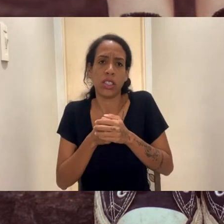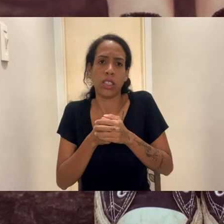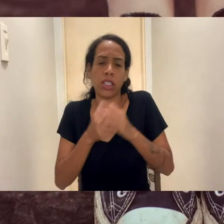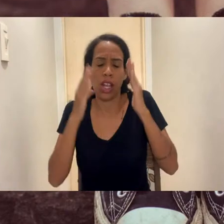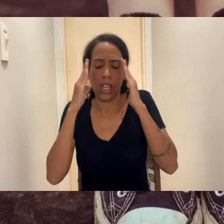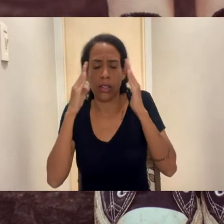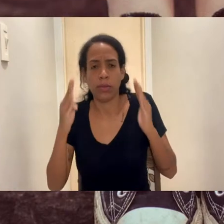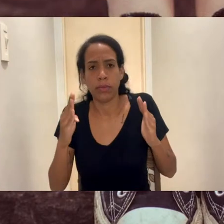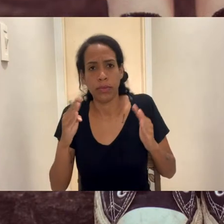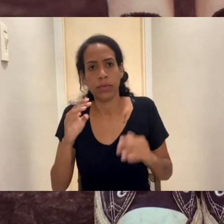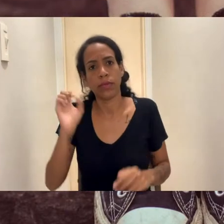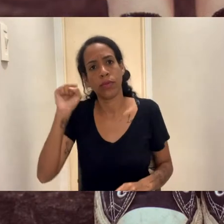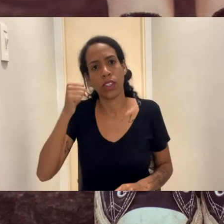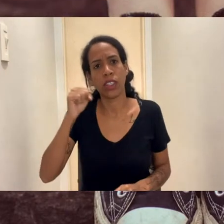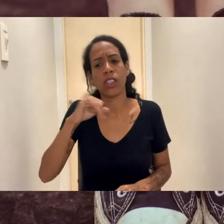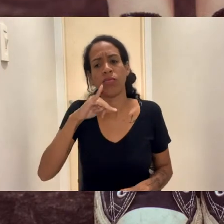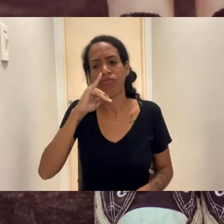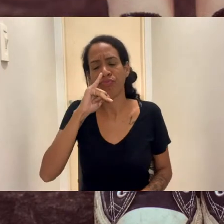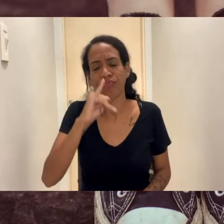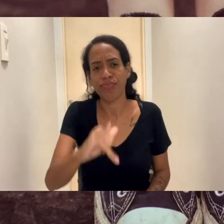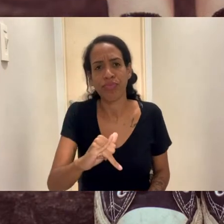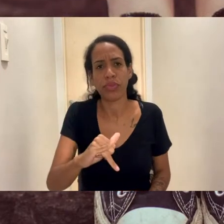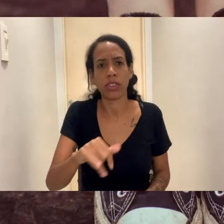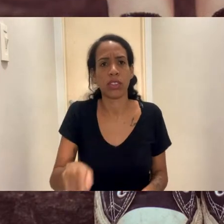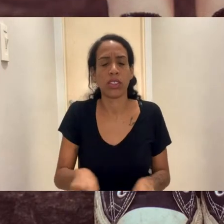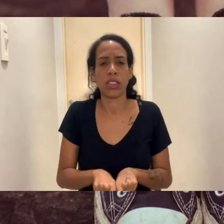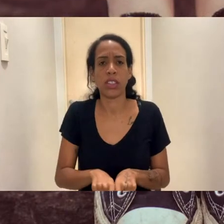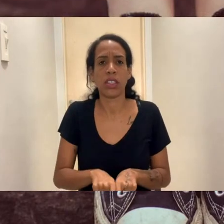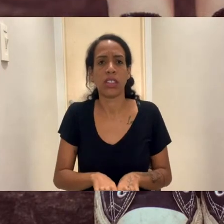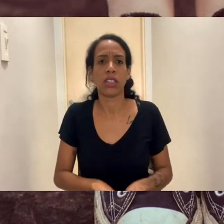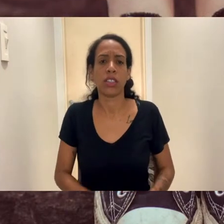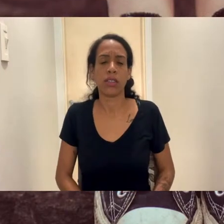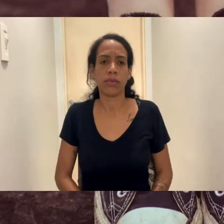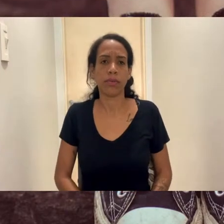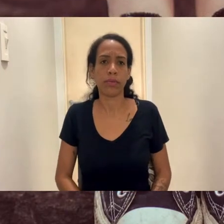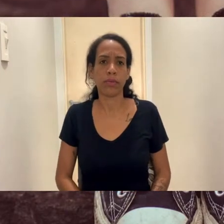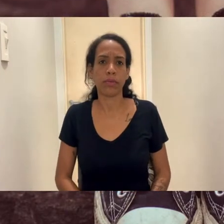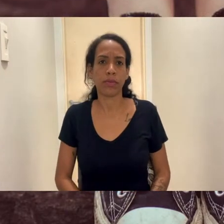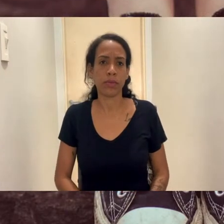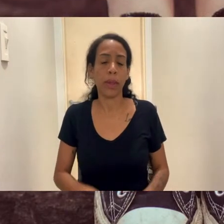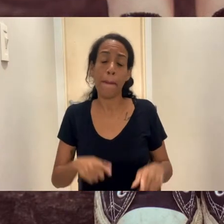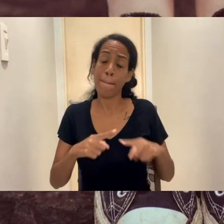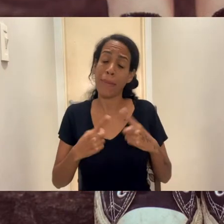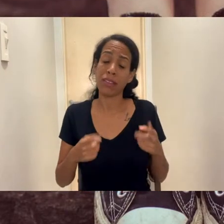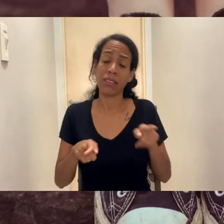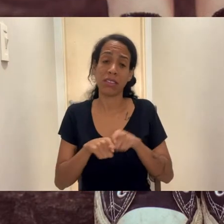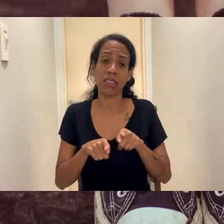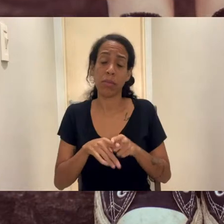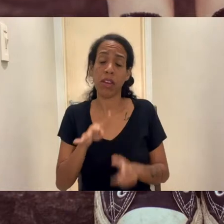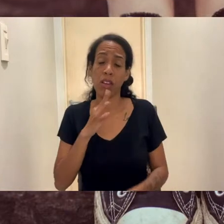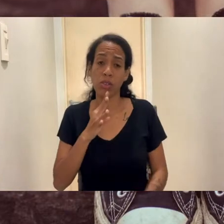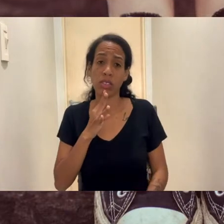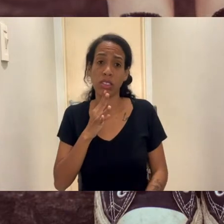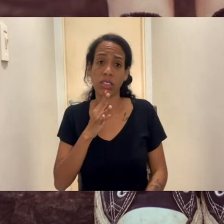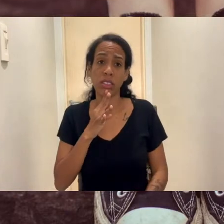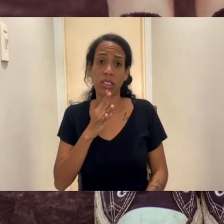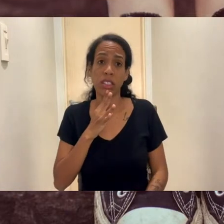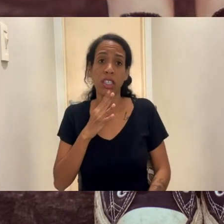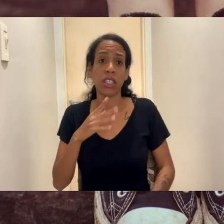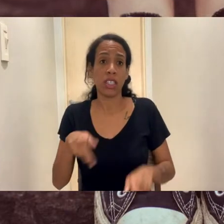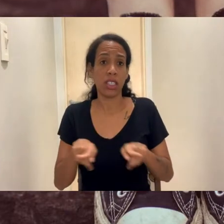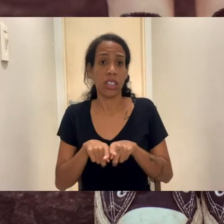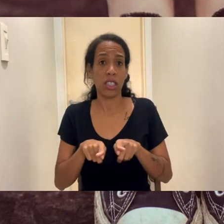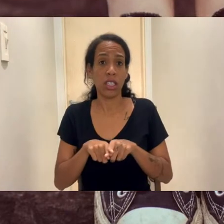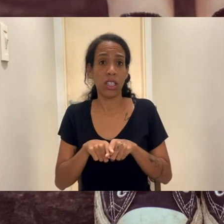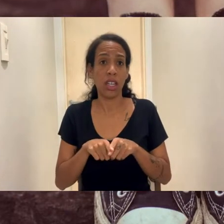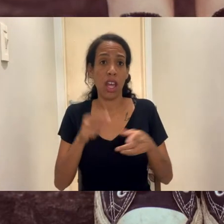sim, a denunciar quando for necessário, né? Mas também a reconhecer que também faz parte da atuação